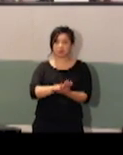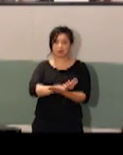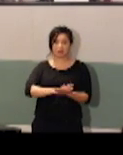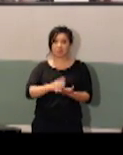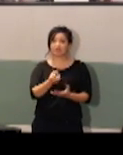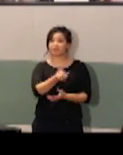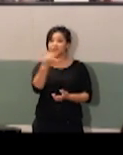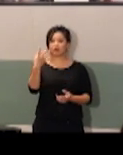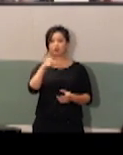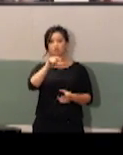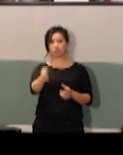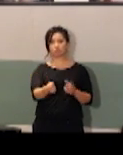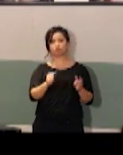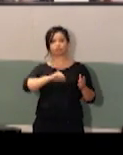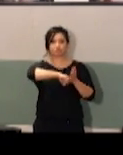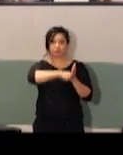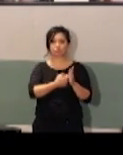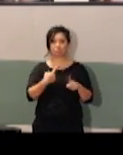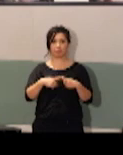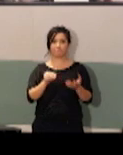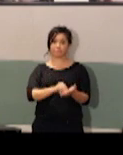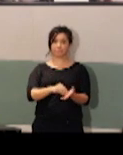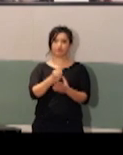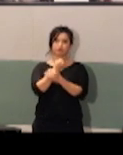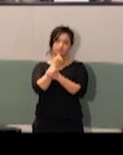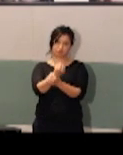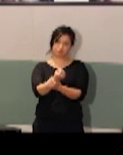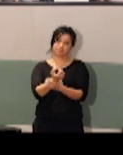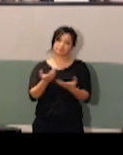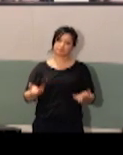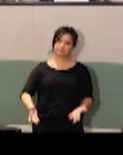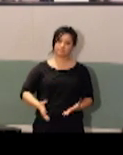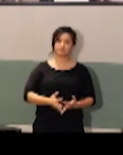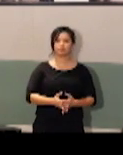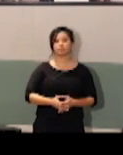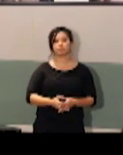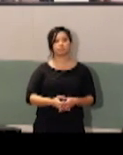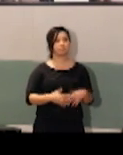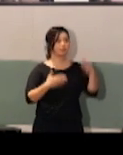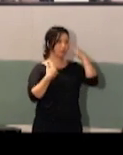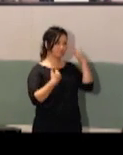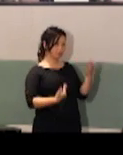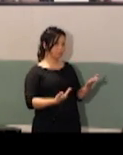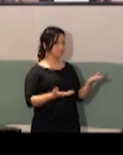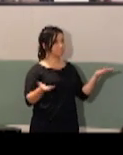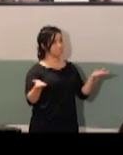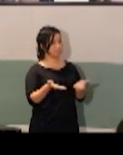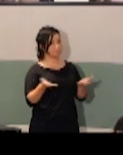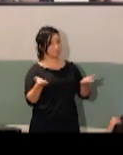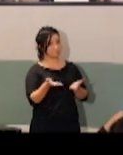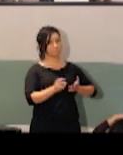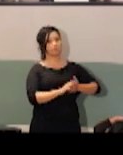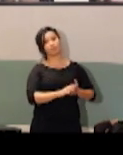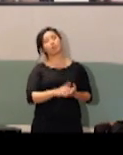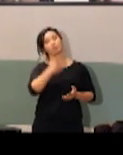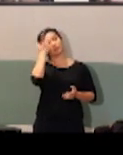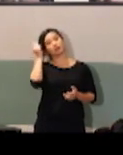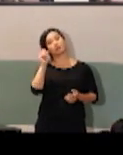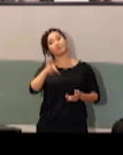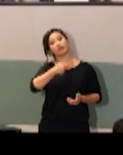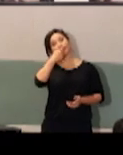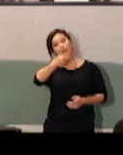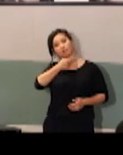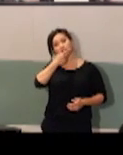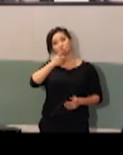de segurança no Distrito Federal. Muito obrigada, candidato. O próximo candidato a comentar é o